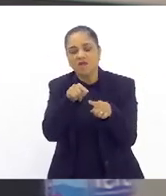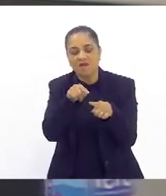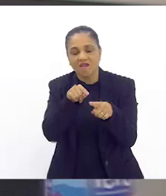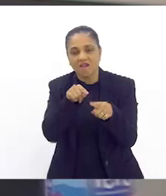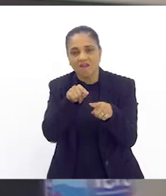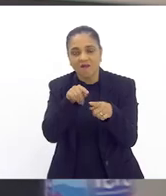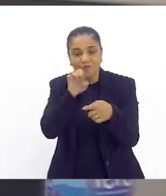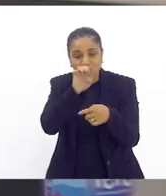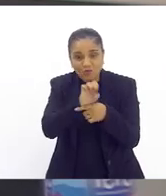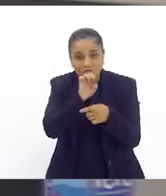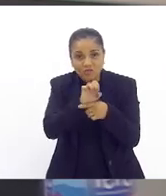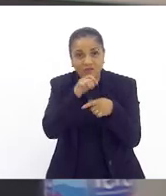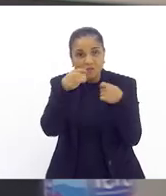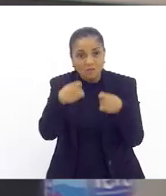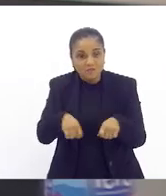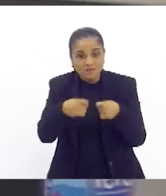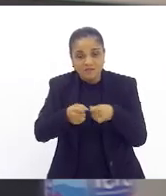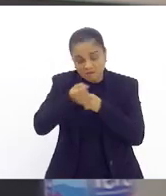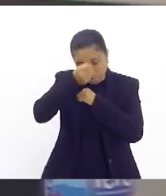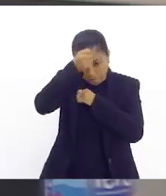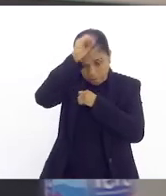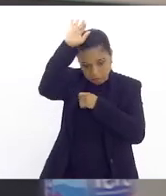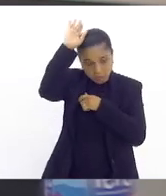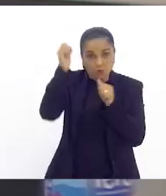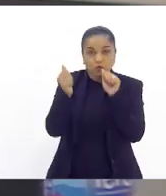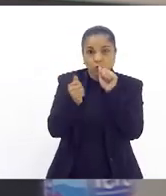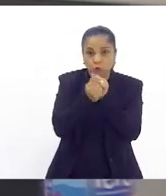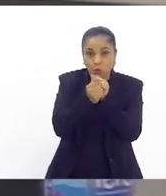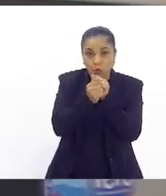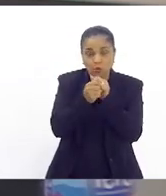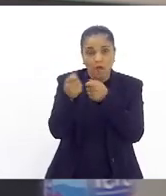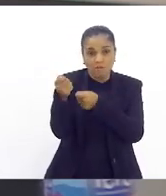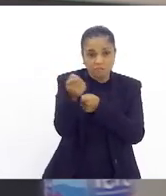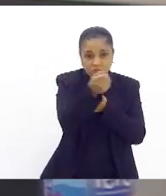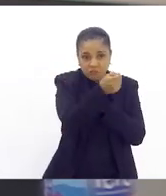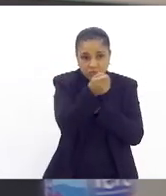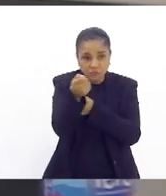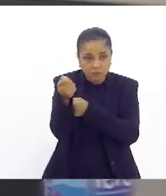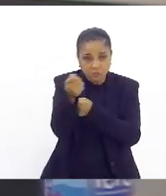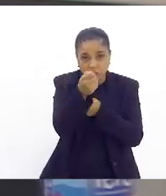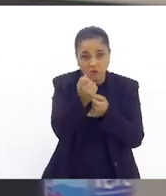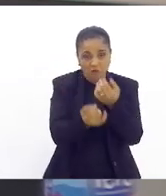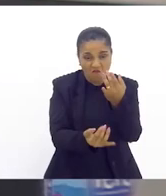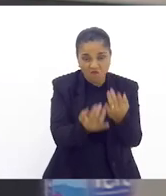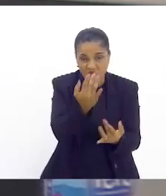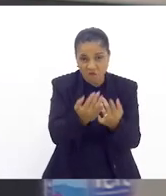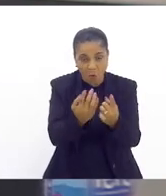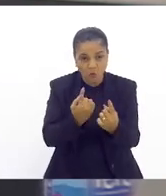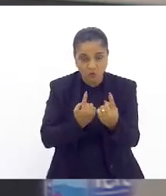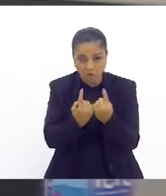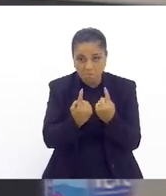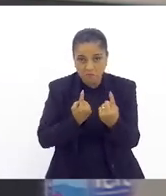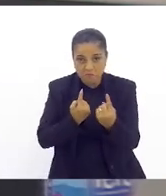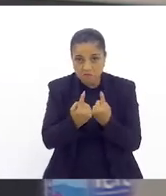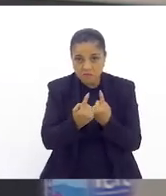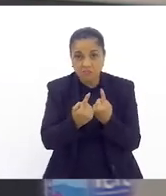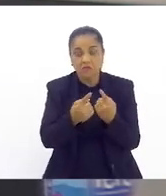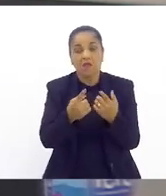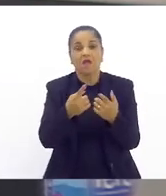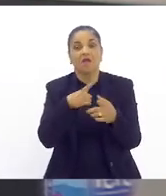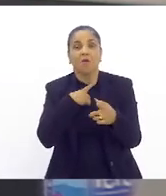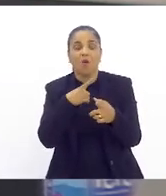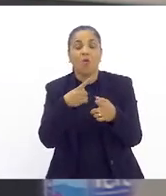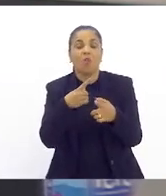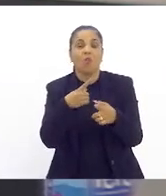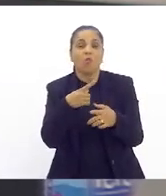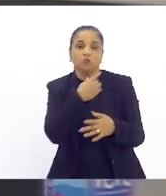atuar com a presença do corpo de bombeiro para poder apagar o fogo que a população coloca na pista mobiliza recursos do estado da